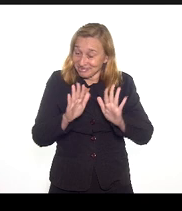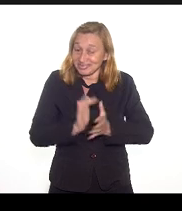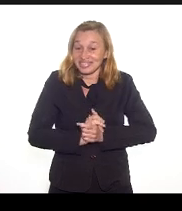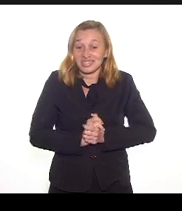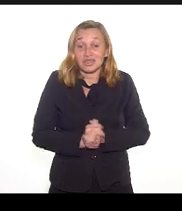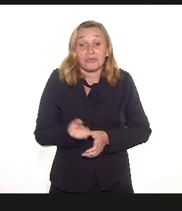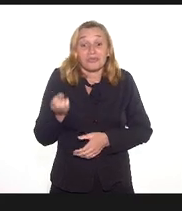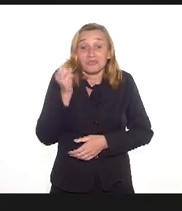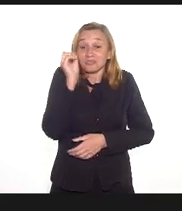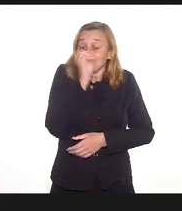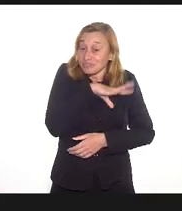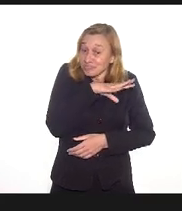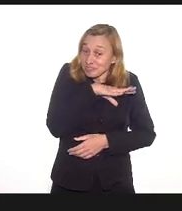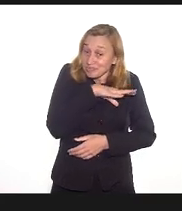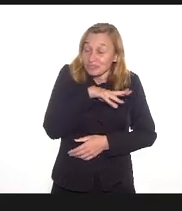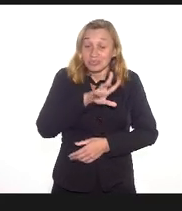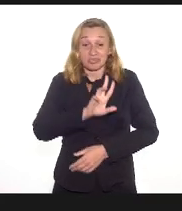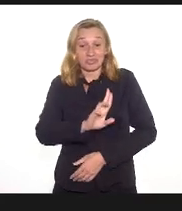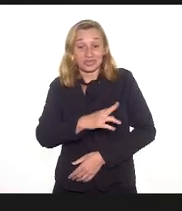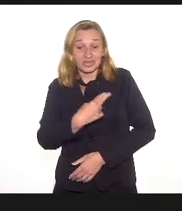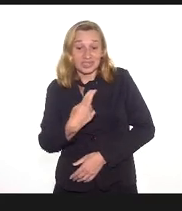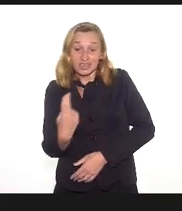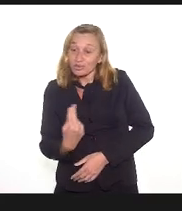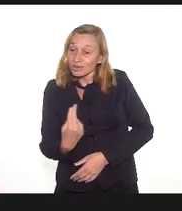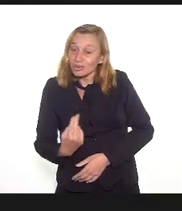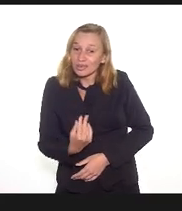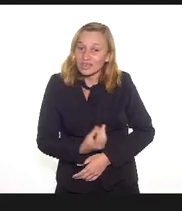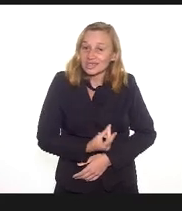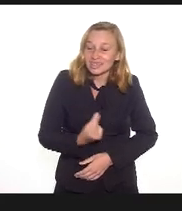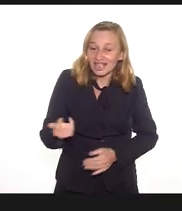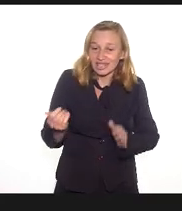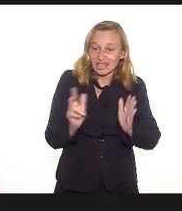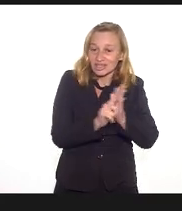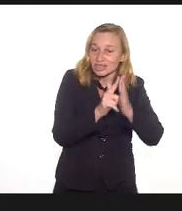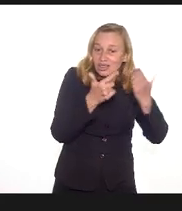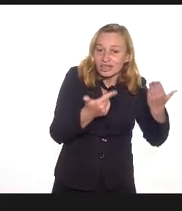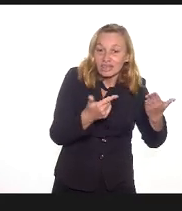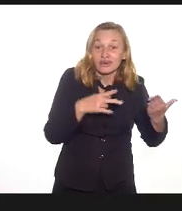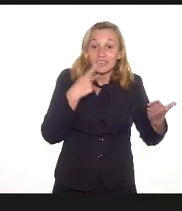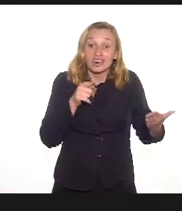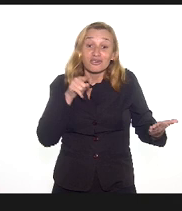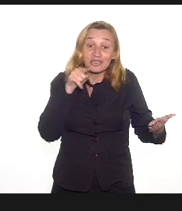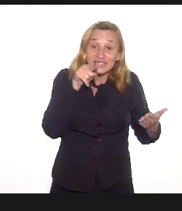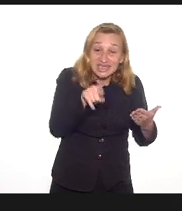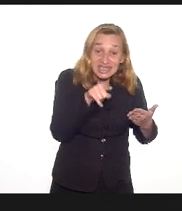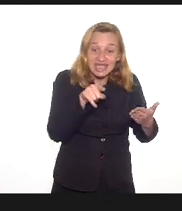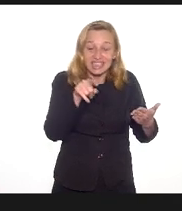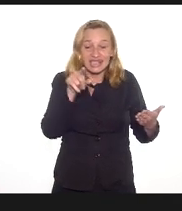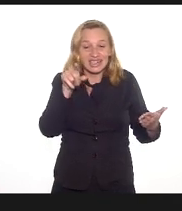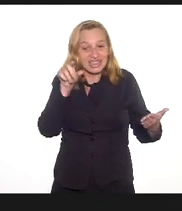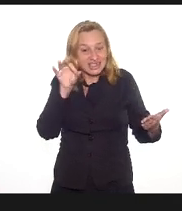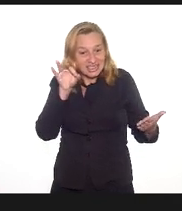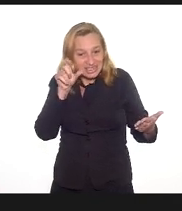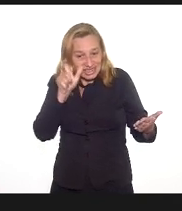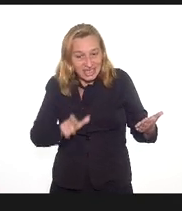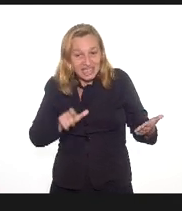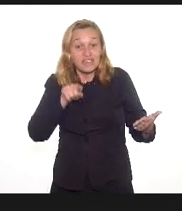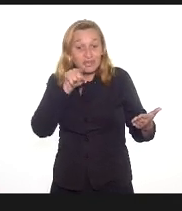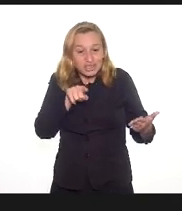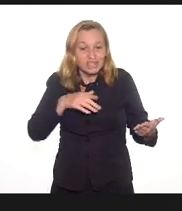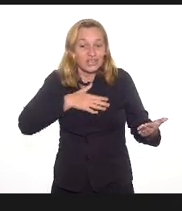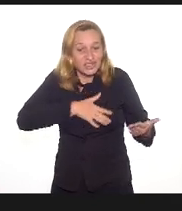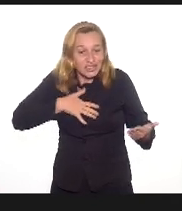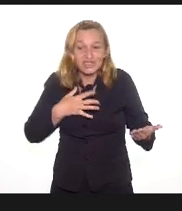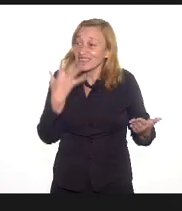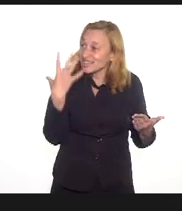o absurdo do seu nome sair nas páginas do jornal dizendo que você vai ser e que você gostou e